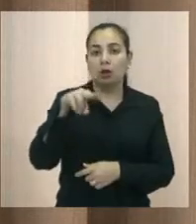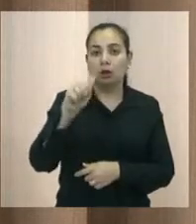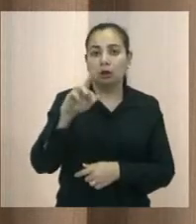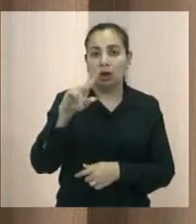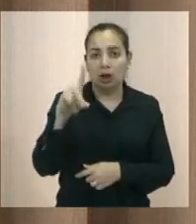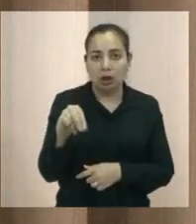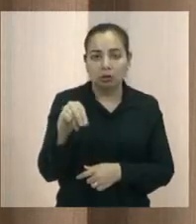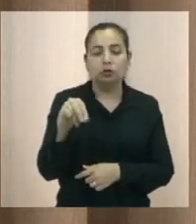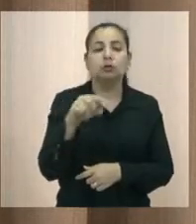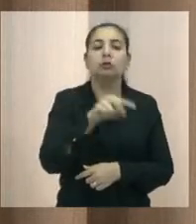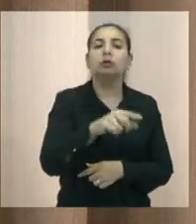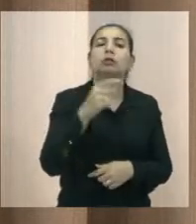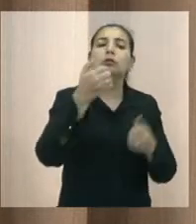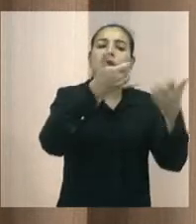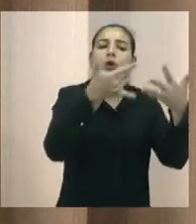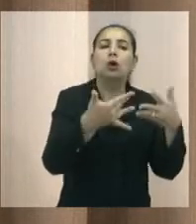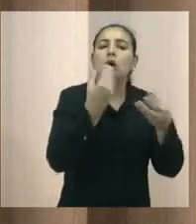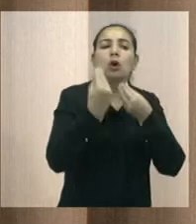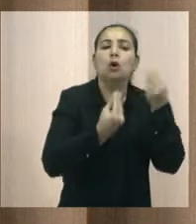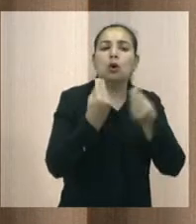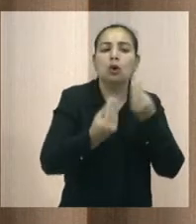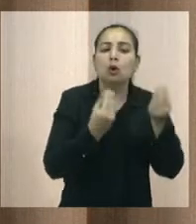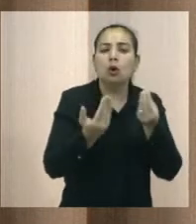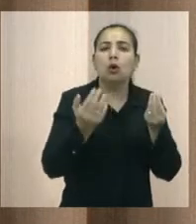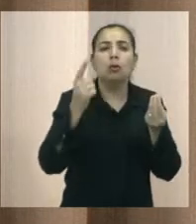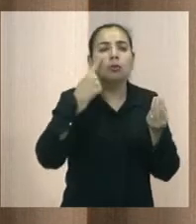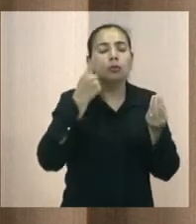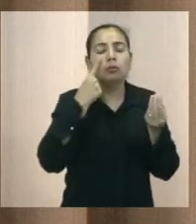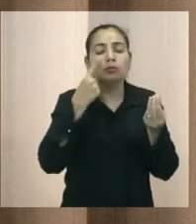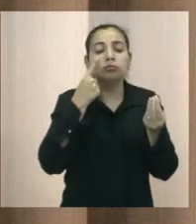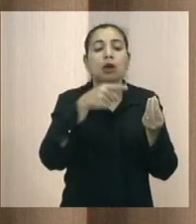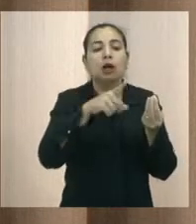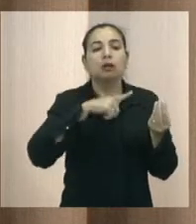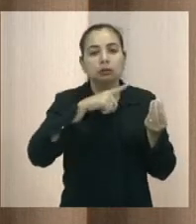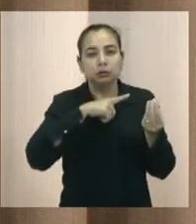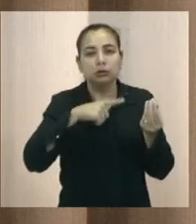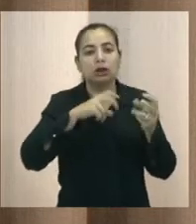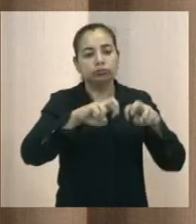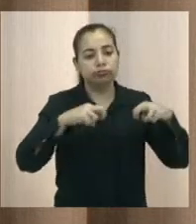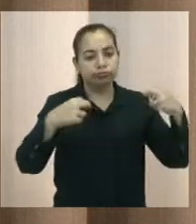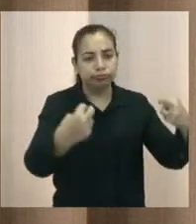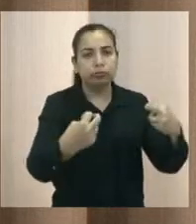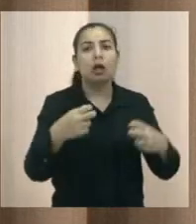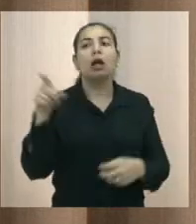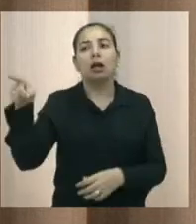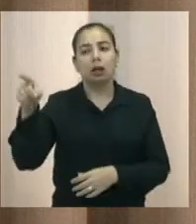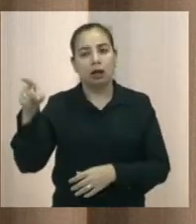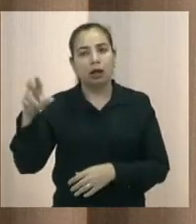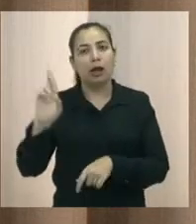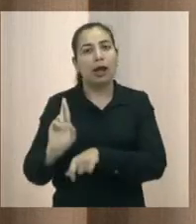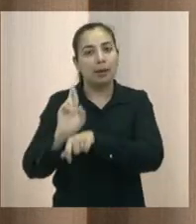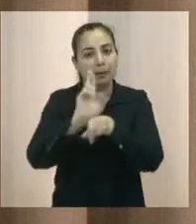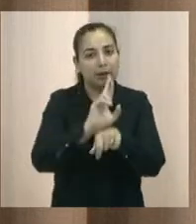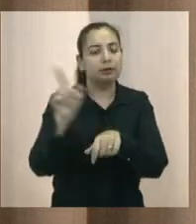e as defensoras do Núcleo de Consumidor, e o Sindônibus foi para se explicar, né, colocar essa metodologia, e